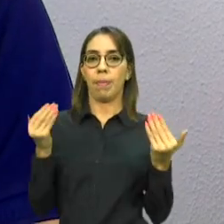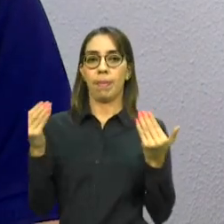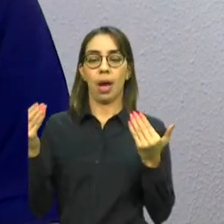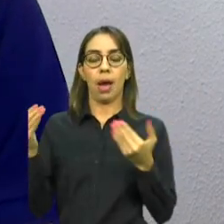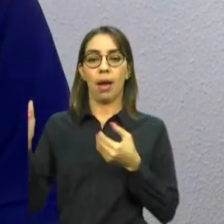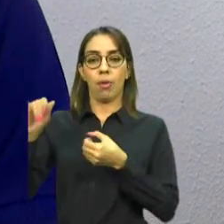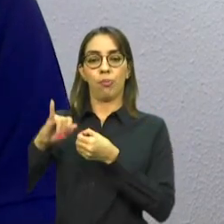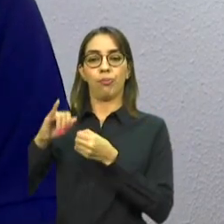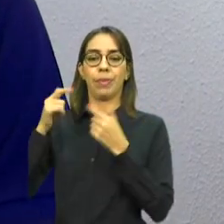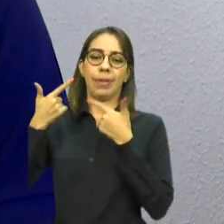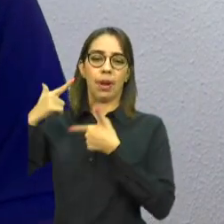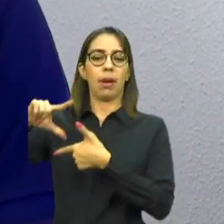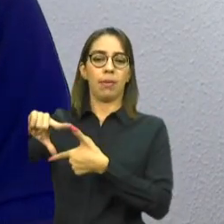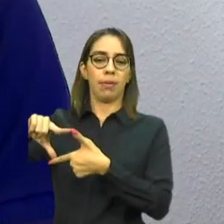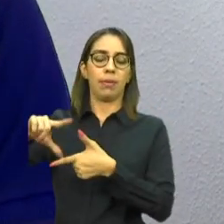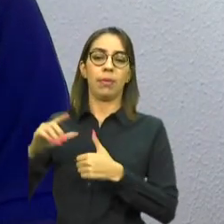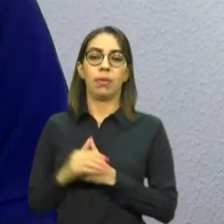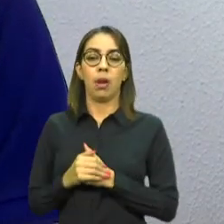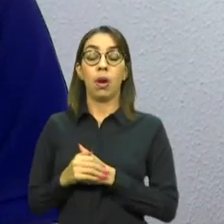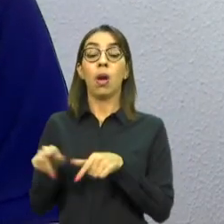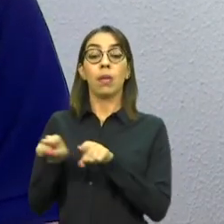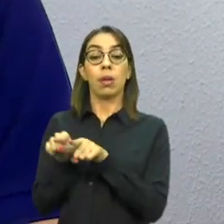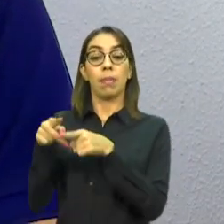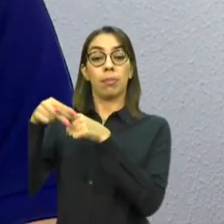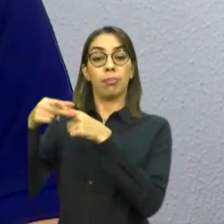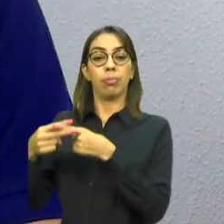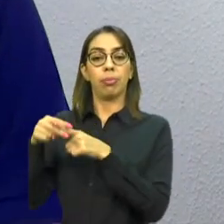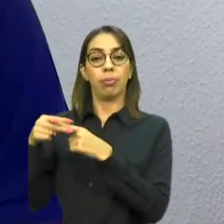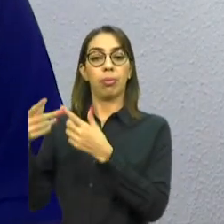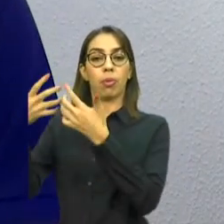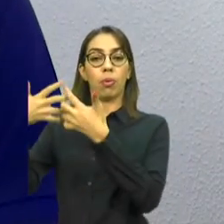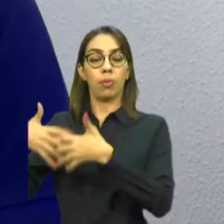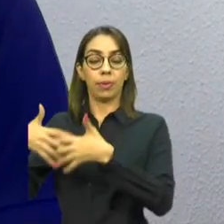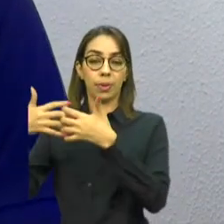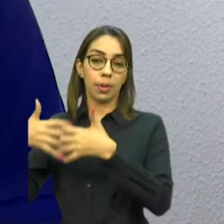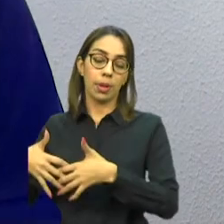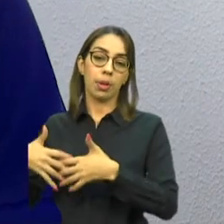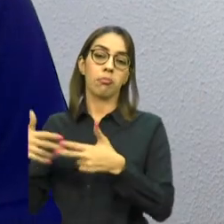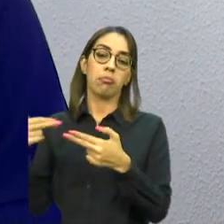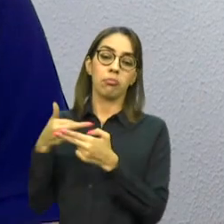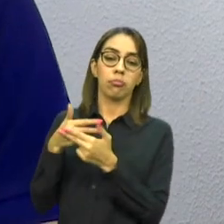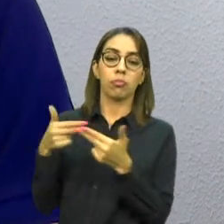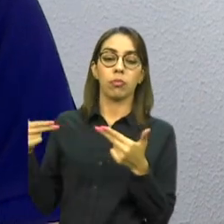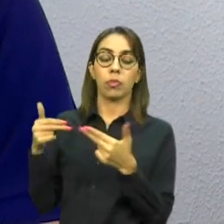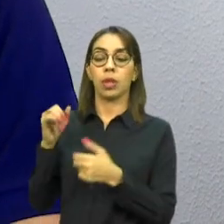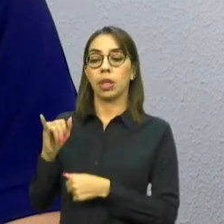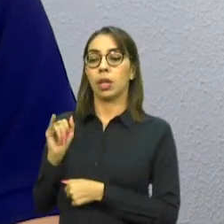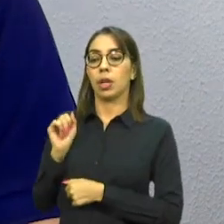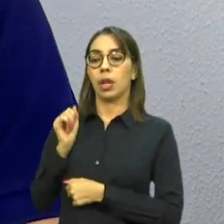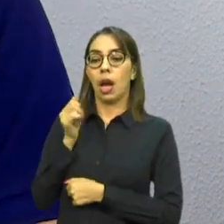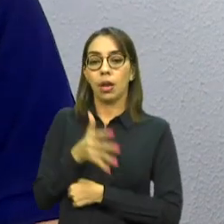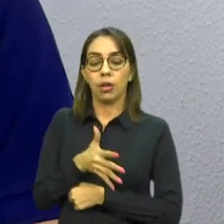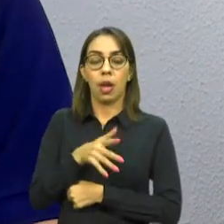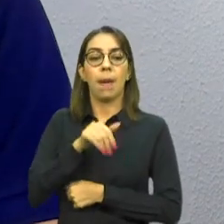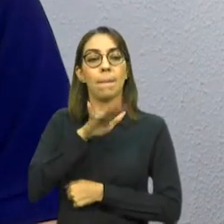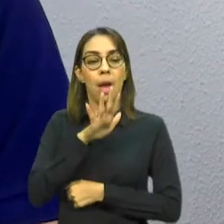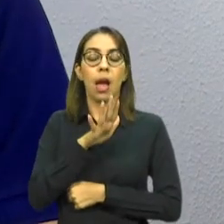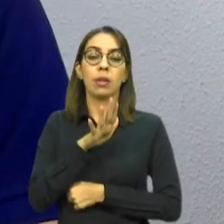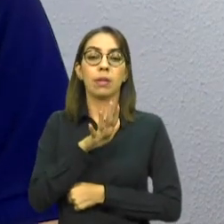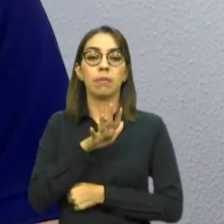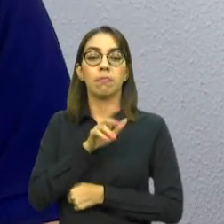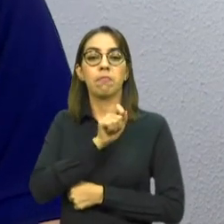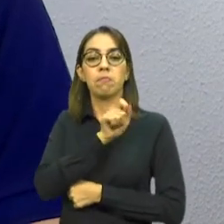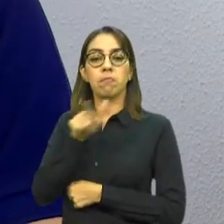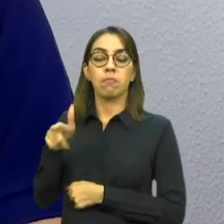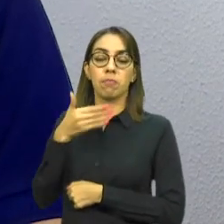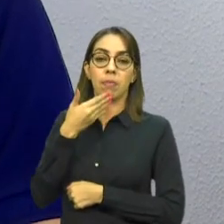convencional, tanto parte de manutenção quanto parte de combustível mesmo, que você gastaria de eletricidade, é muito mais vantajoso hoje em dia você ter uma